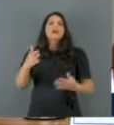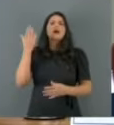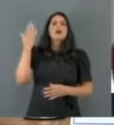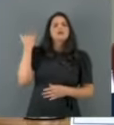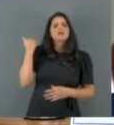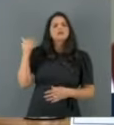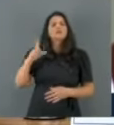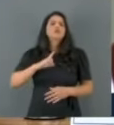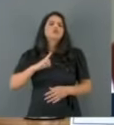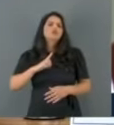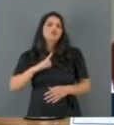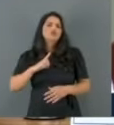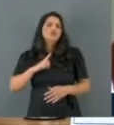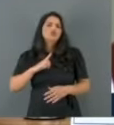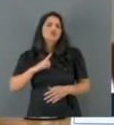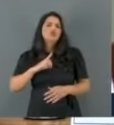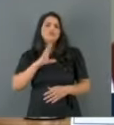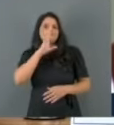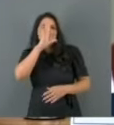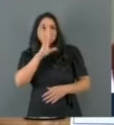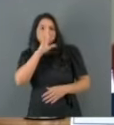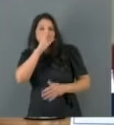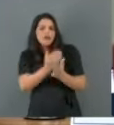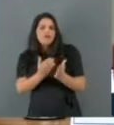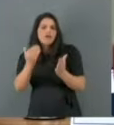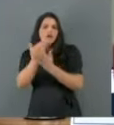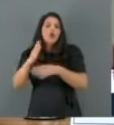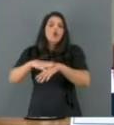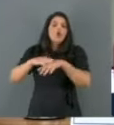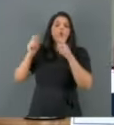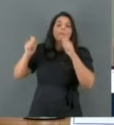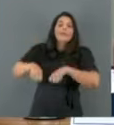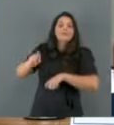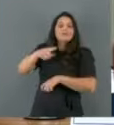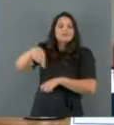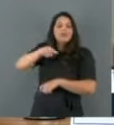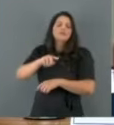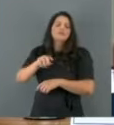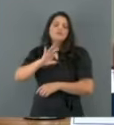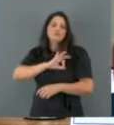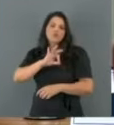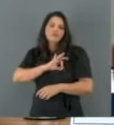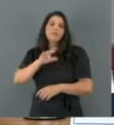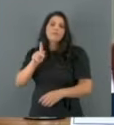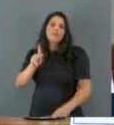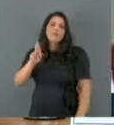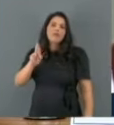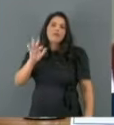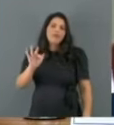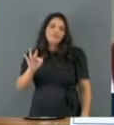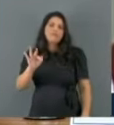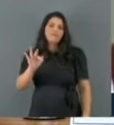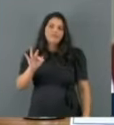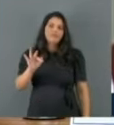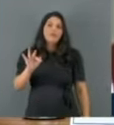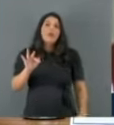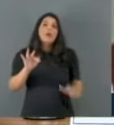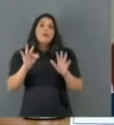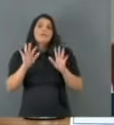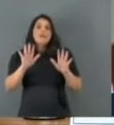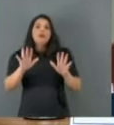certa extrapolação, digamos assim, da competência da Polícia Rodoviária Federal. A